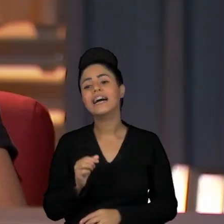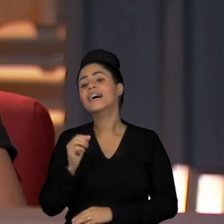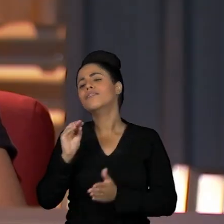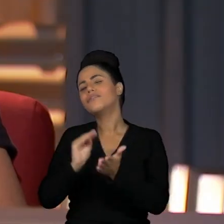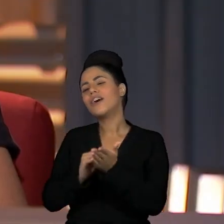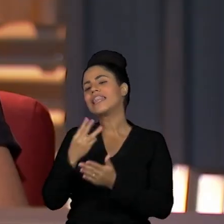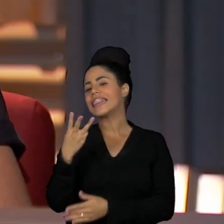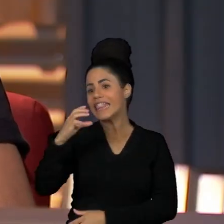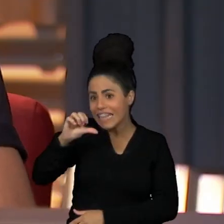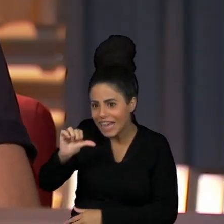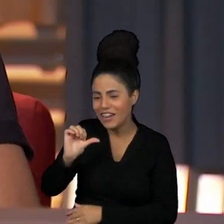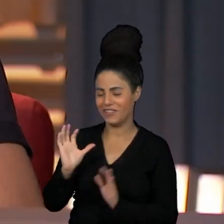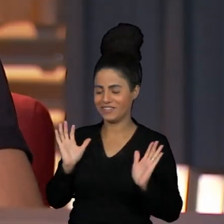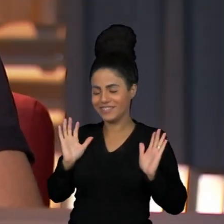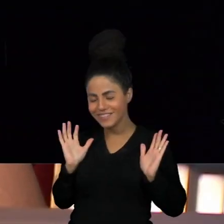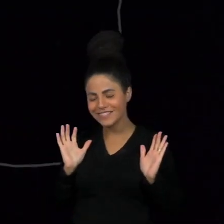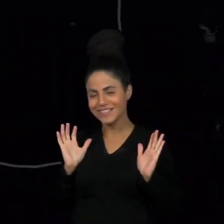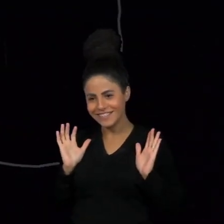39.